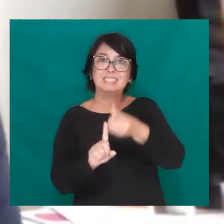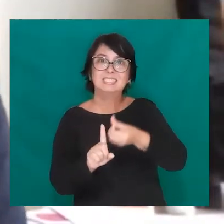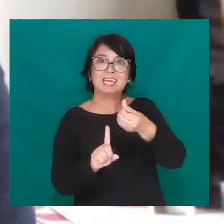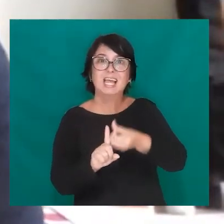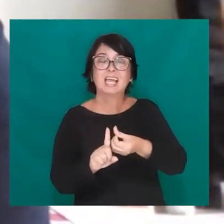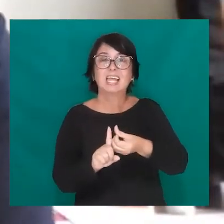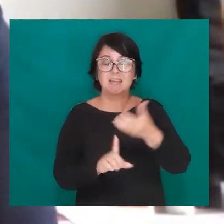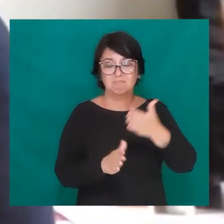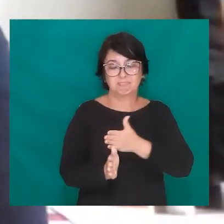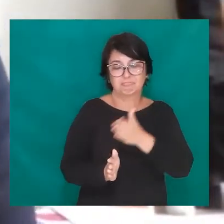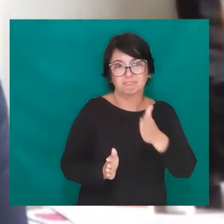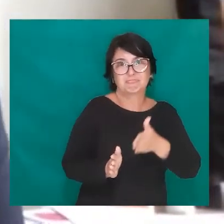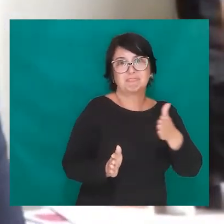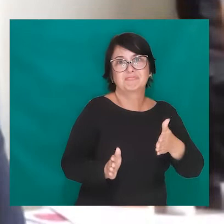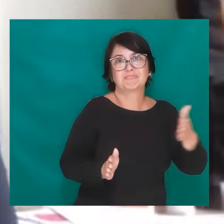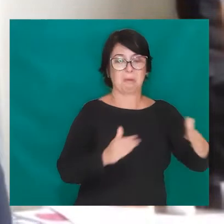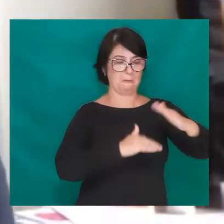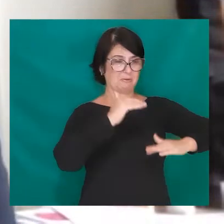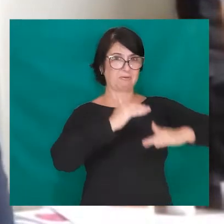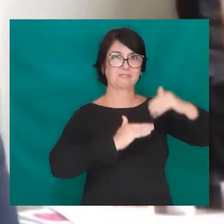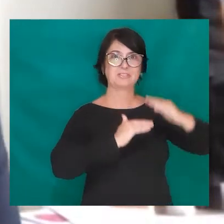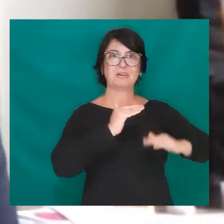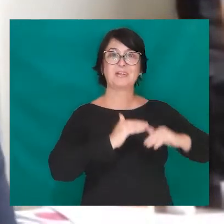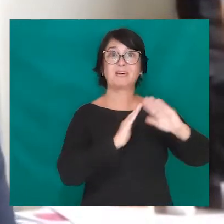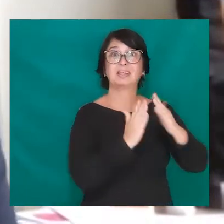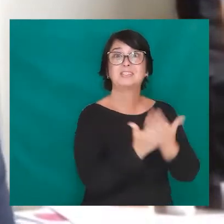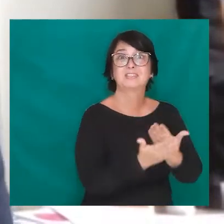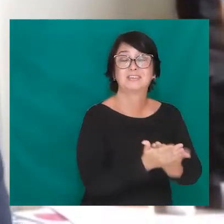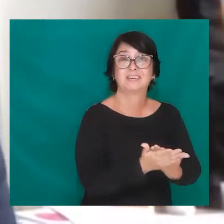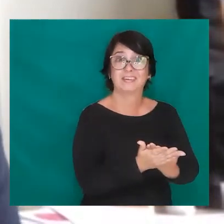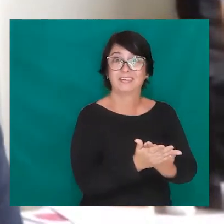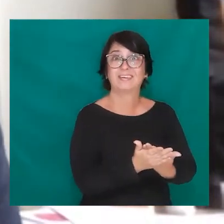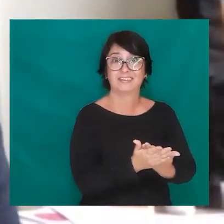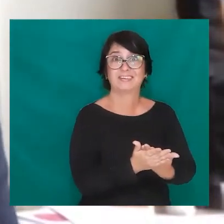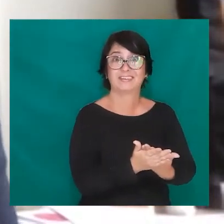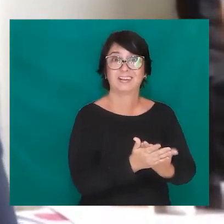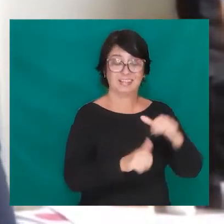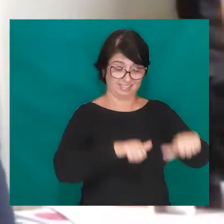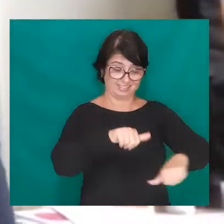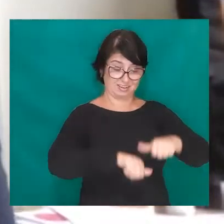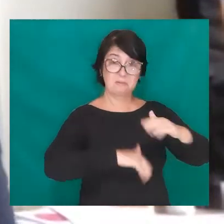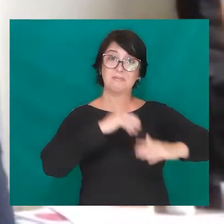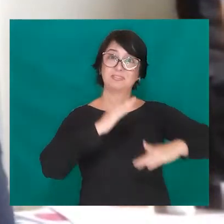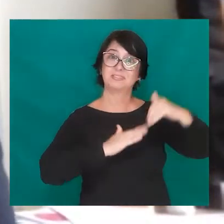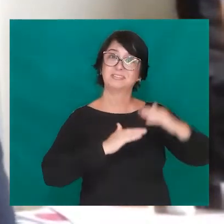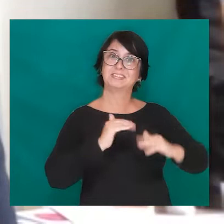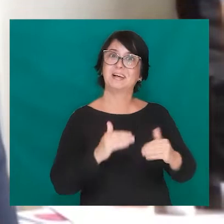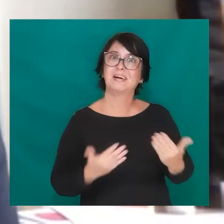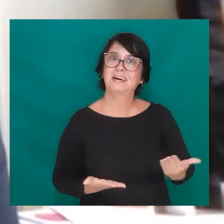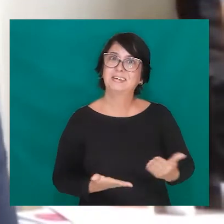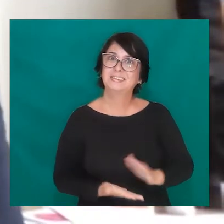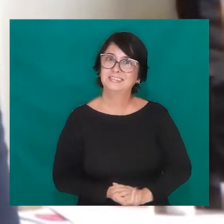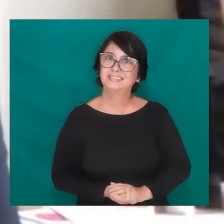quase que profissionalmente com os colegas do colégio, alguns vieram a se tornar músicos também. Mas uma coisa